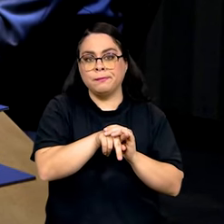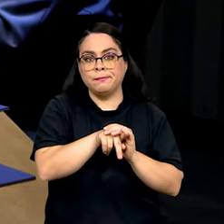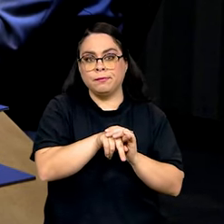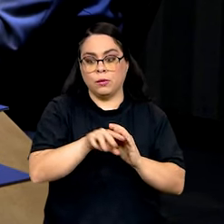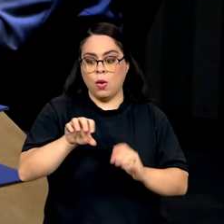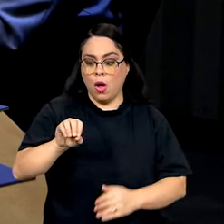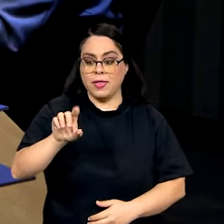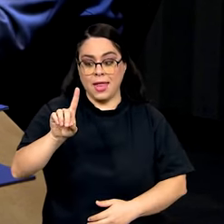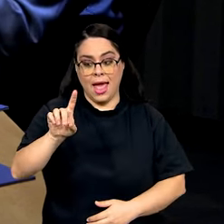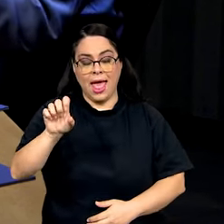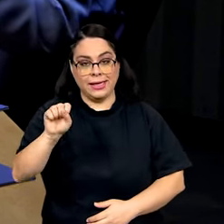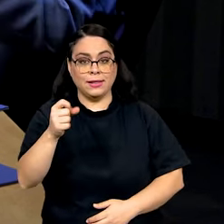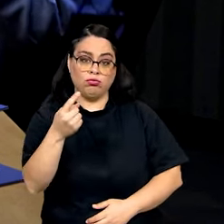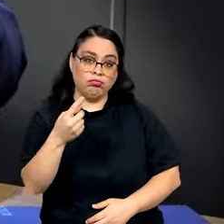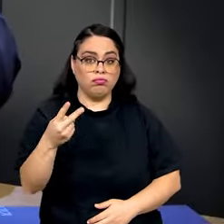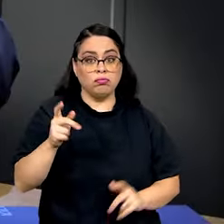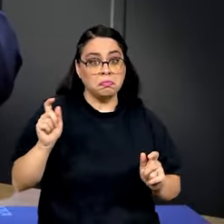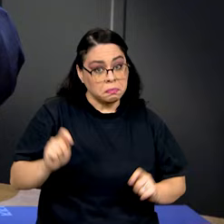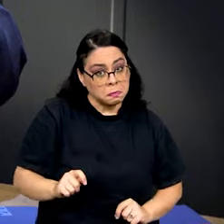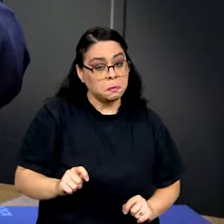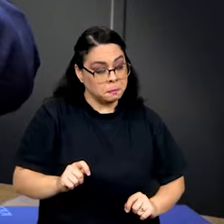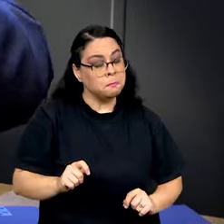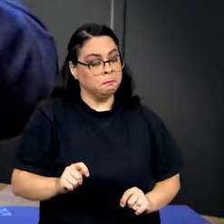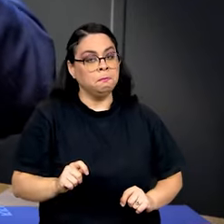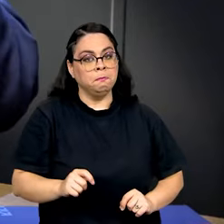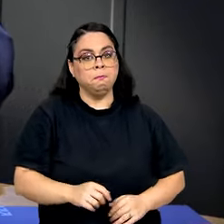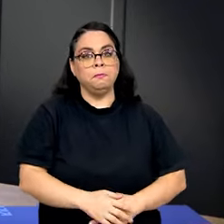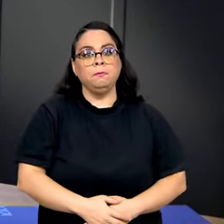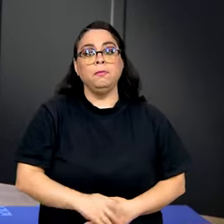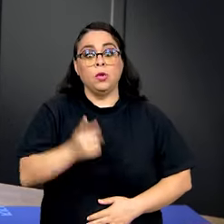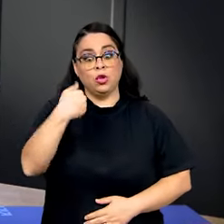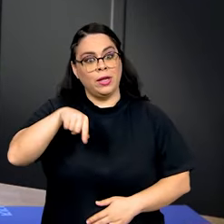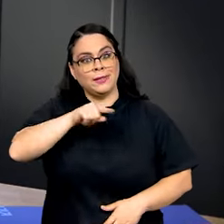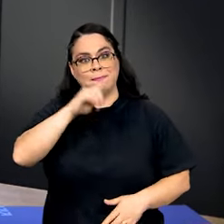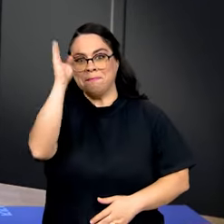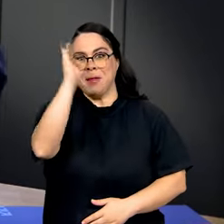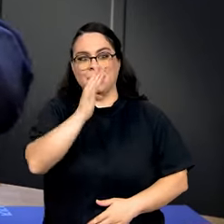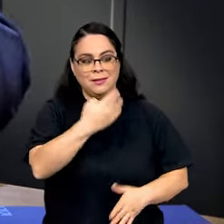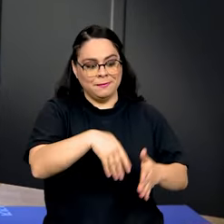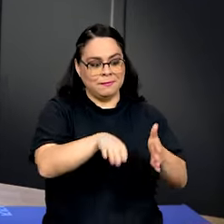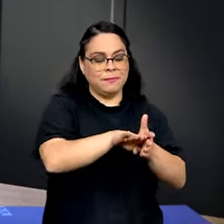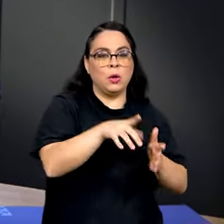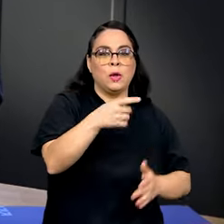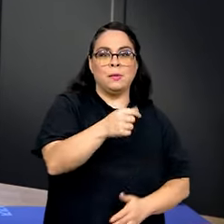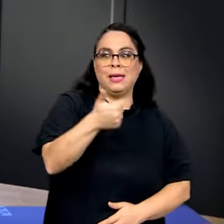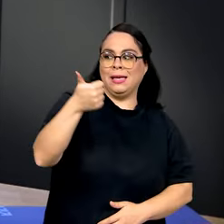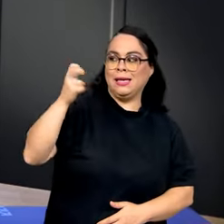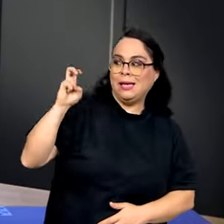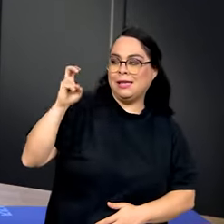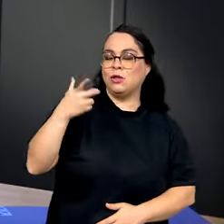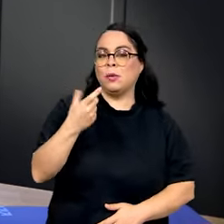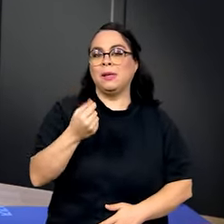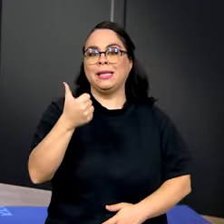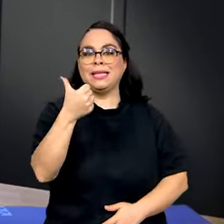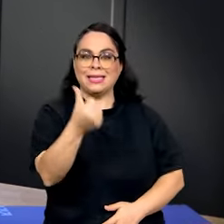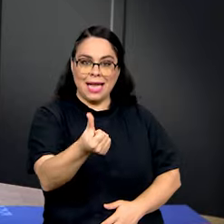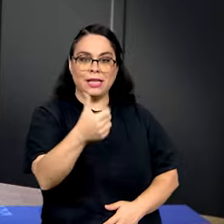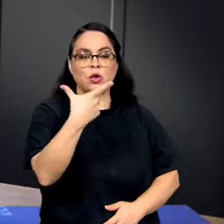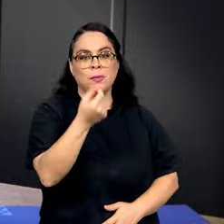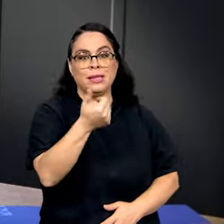pelos odss e ali eh eh chegamos 2015 16